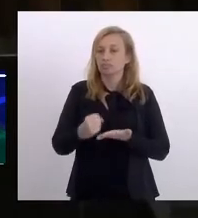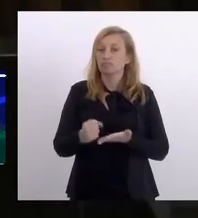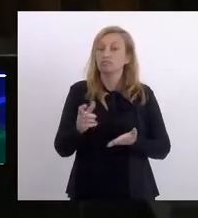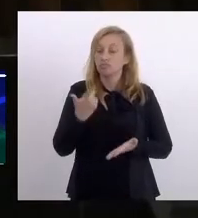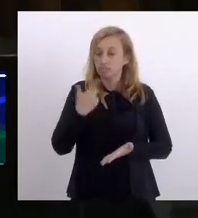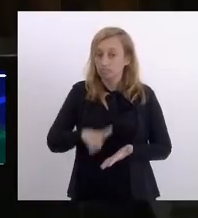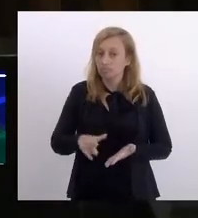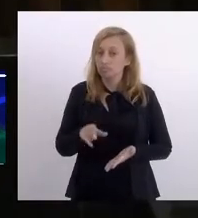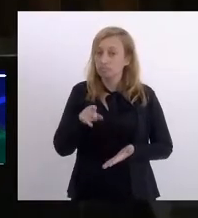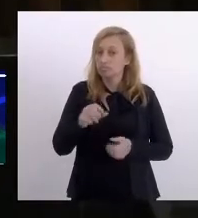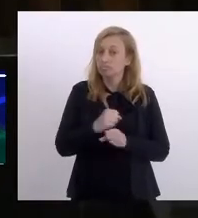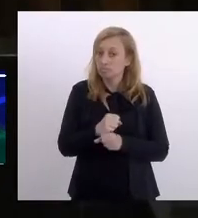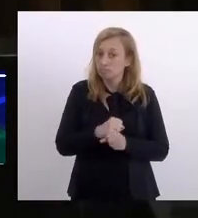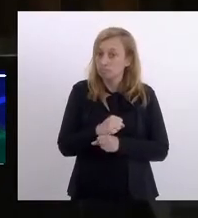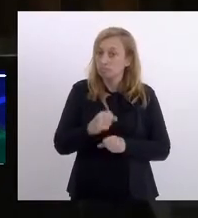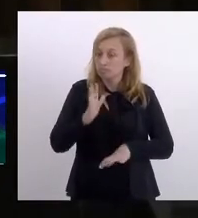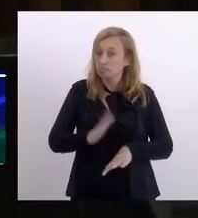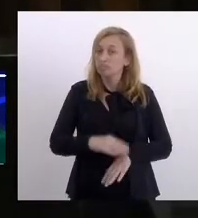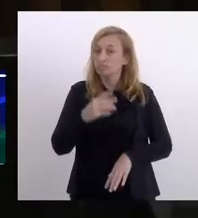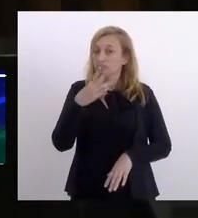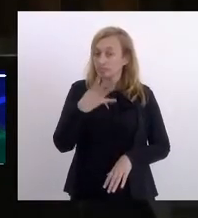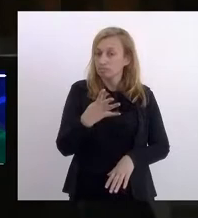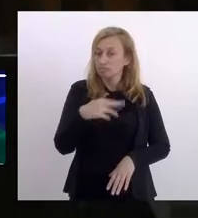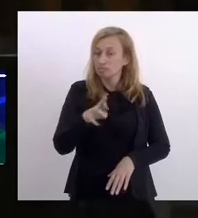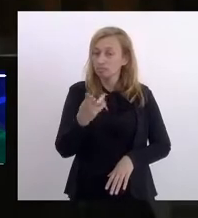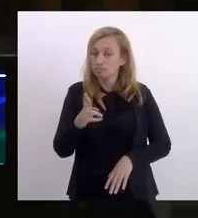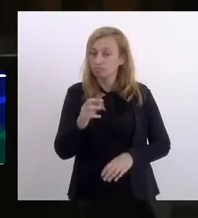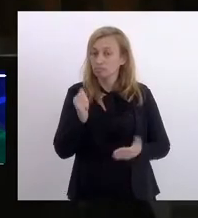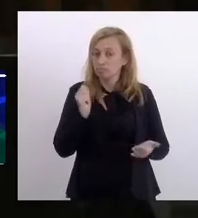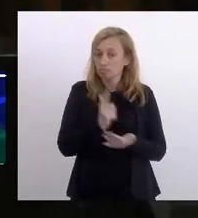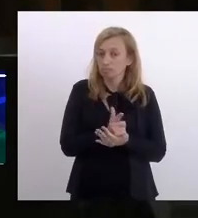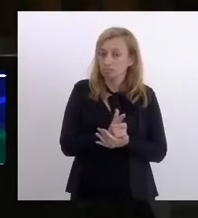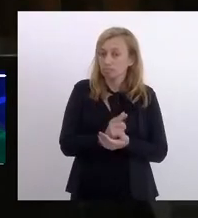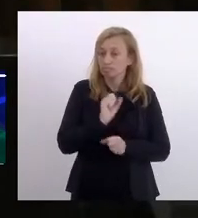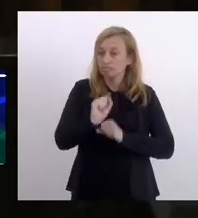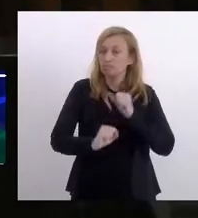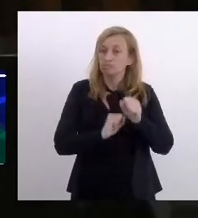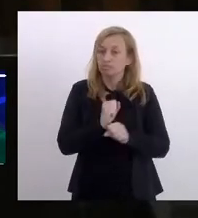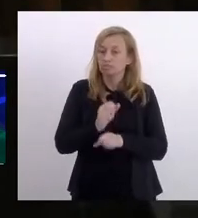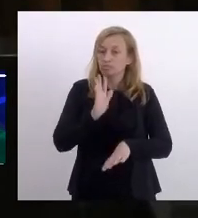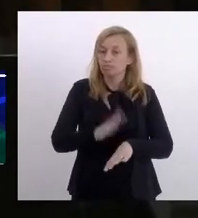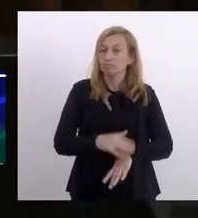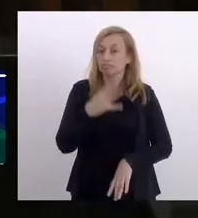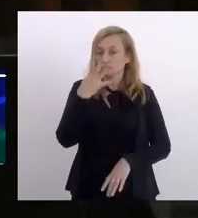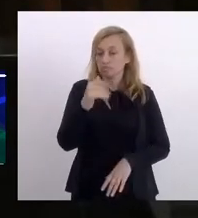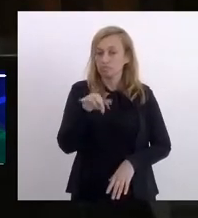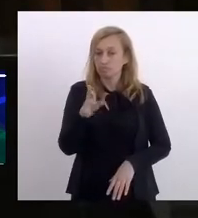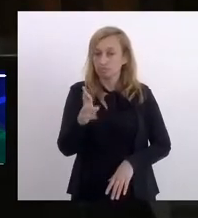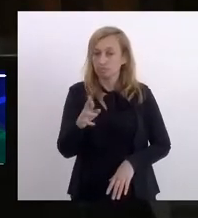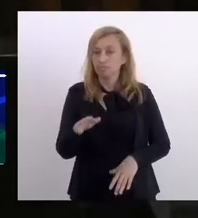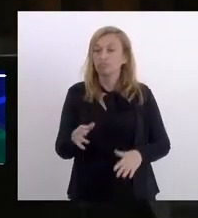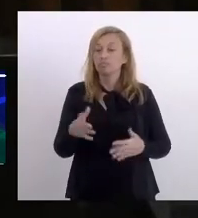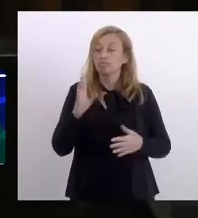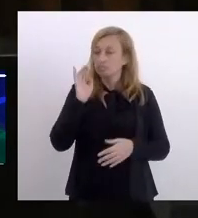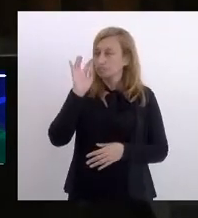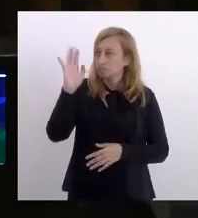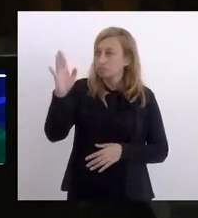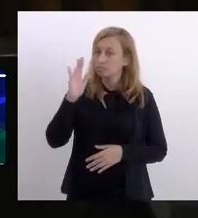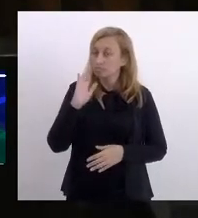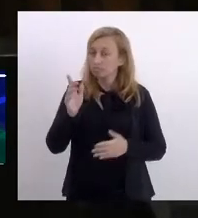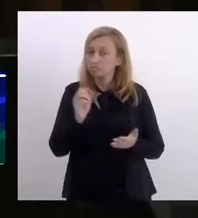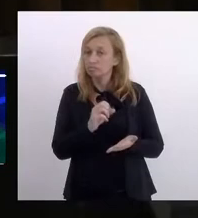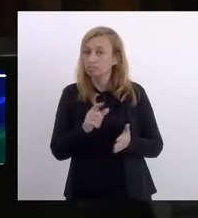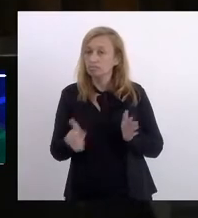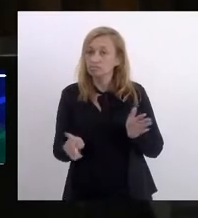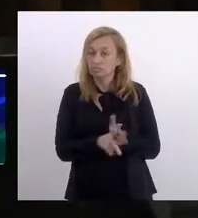Repito, esse ano são mais de 4 bilhões em pagamento, ano que vem serão mais 4 bilhões. A gente imaginou que esse projeto fosse